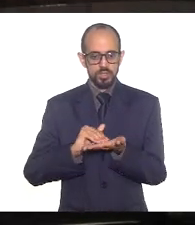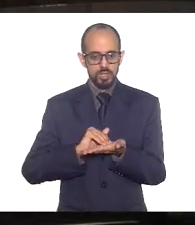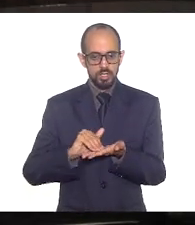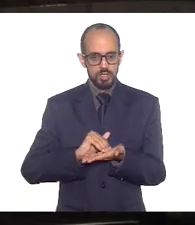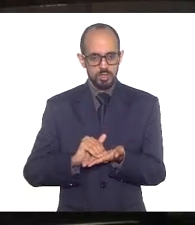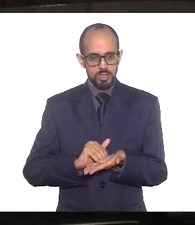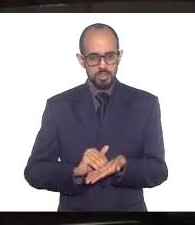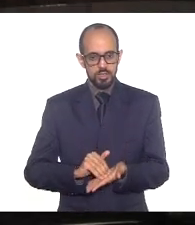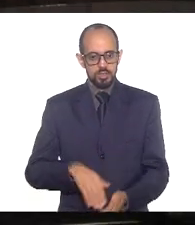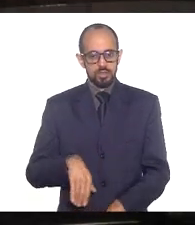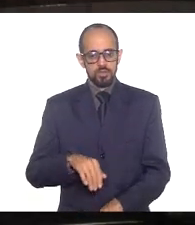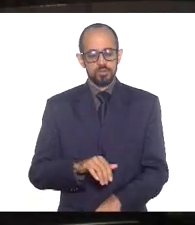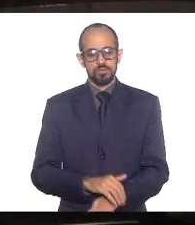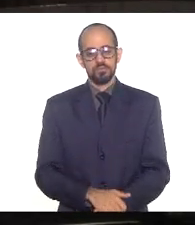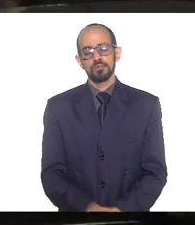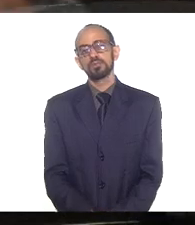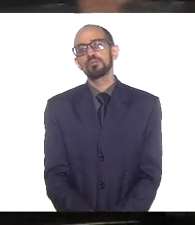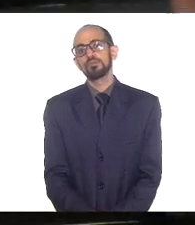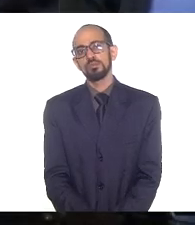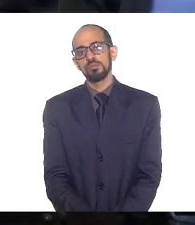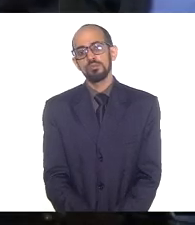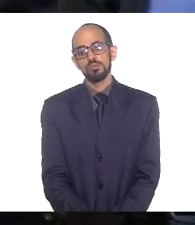e do Atlético